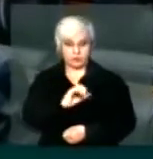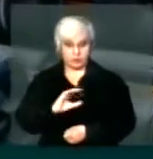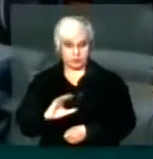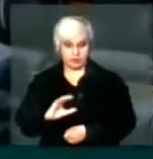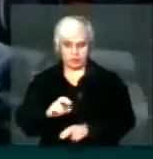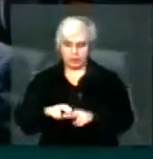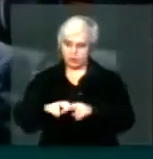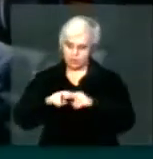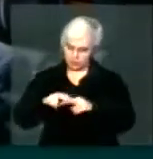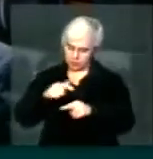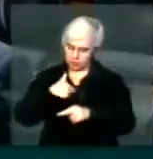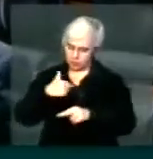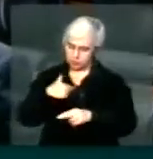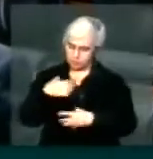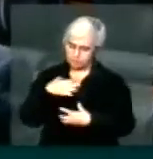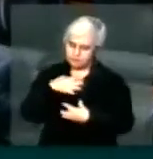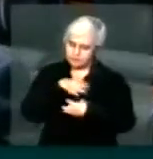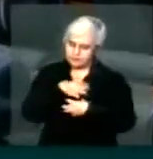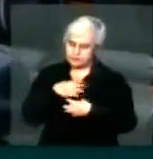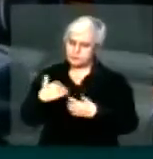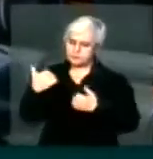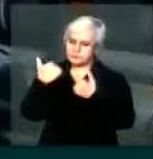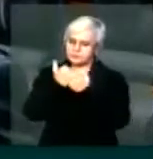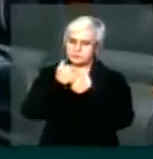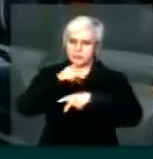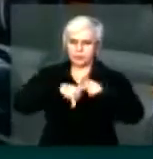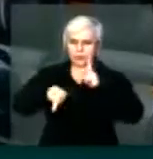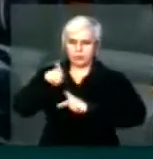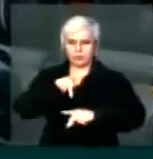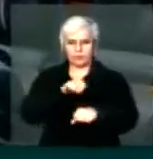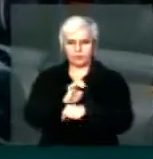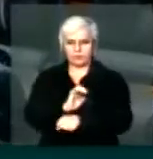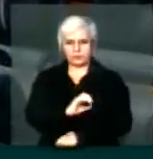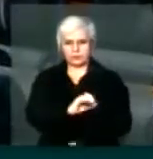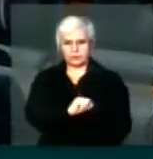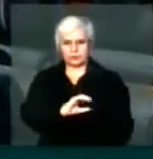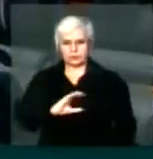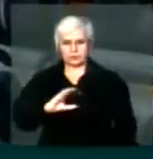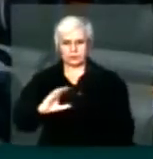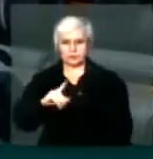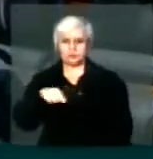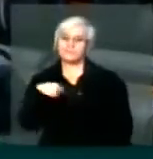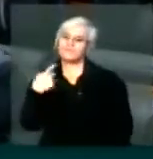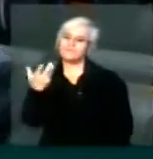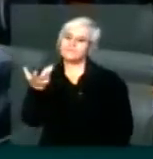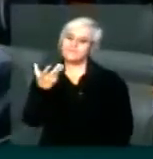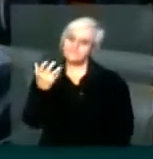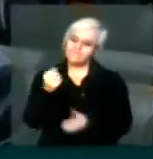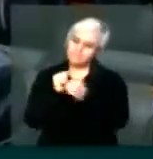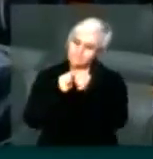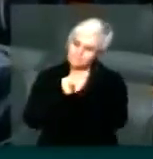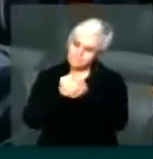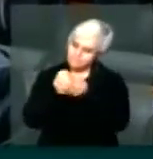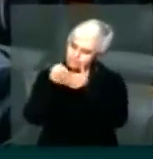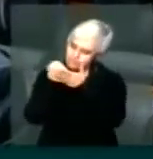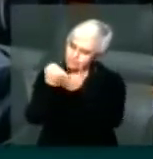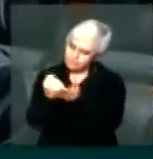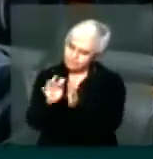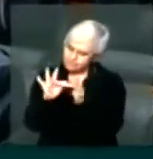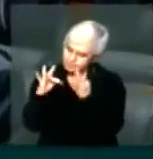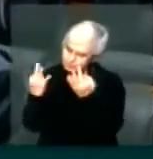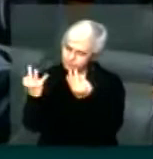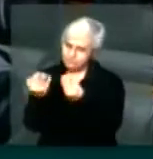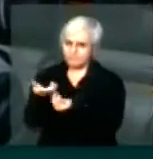isso, em meu nome, em nome do povo catarinense, nós queremos solidarizar-se com a